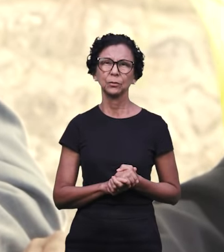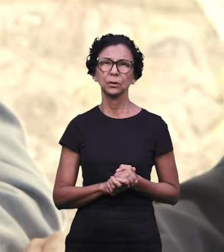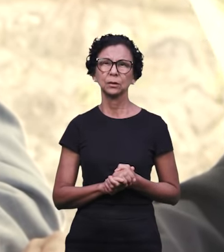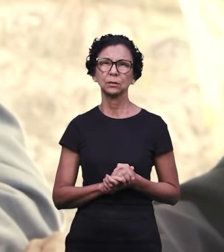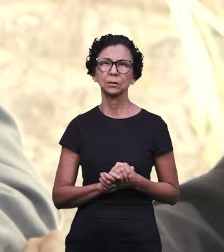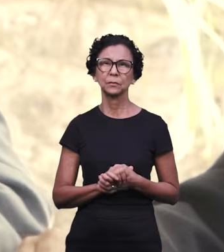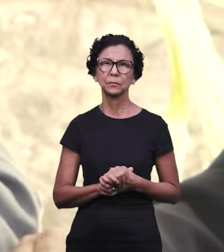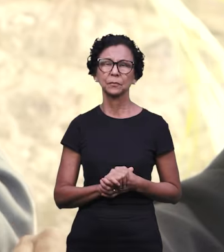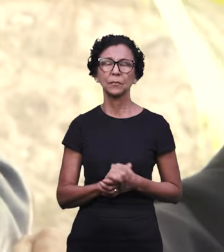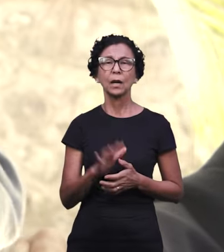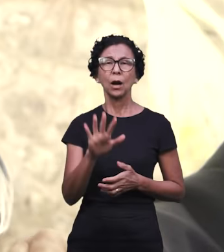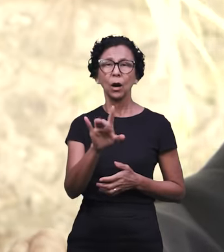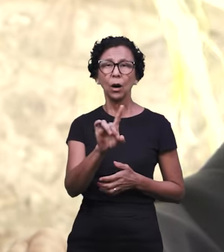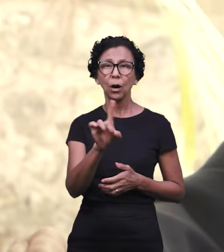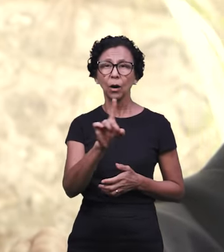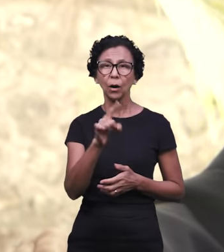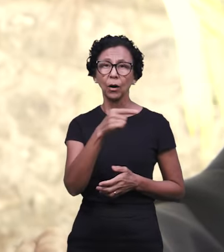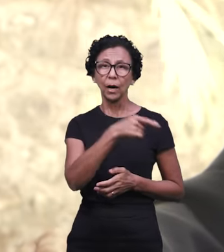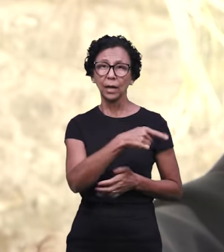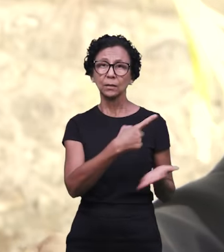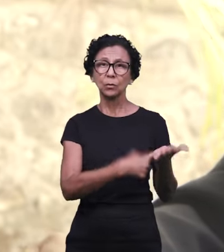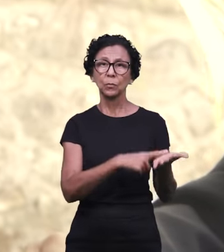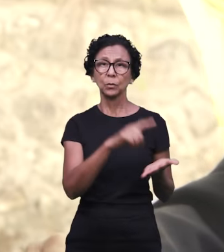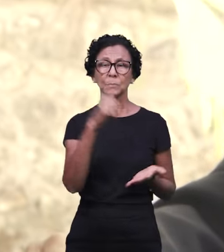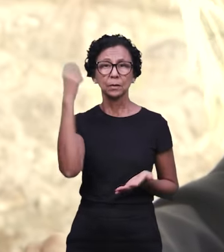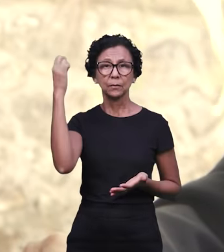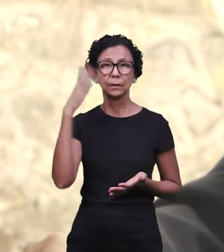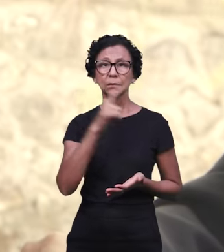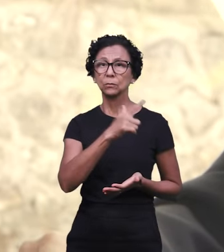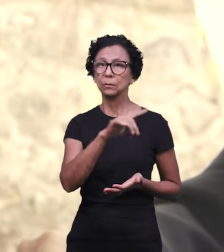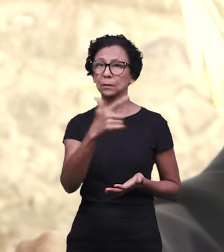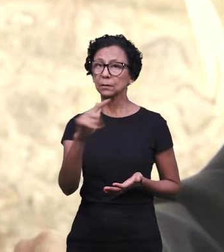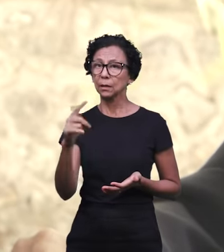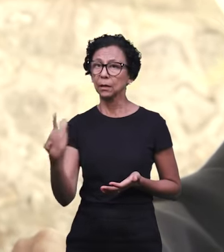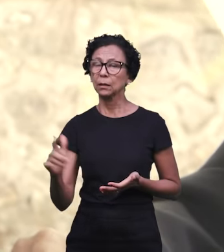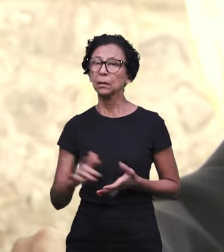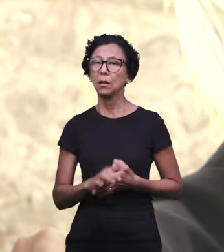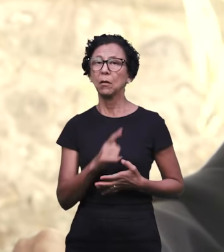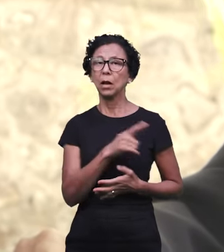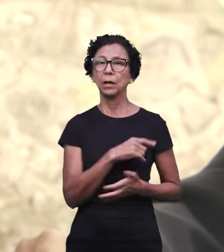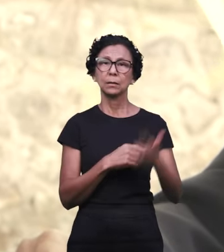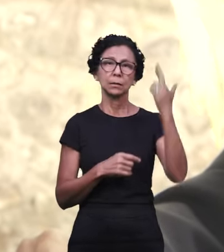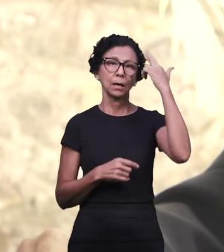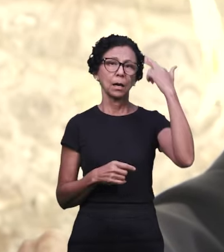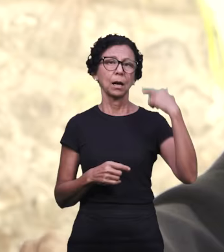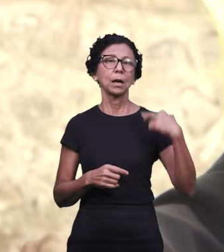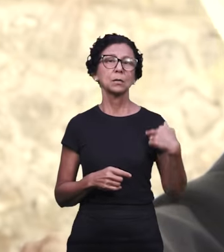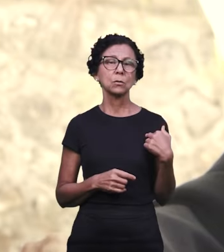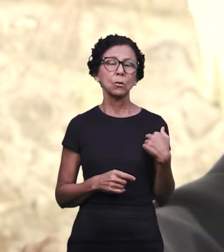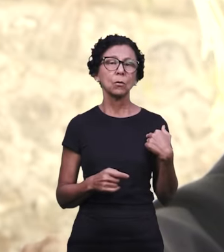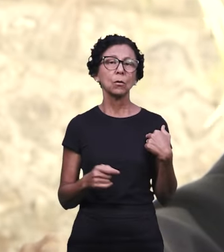de gente, porque eles não têm compromisso com a revelação. Eles estão na razão deles e alguns caíram